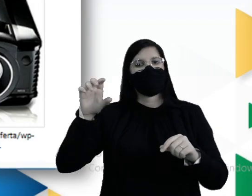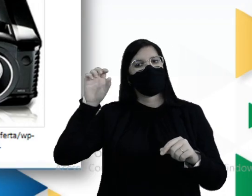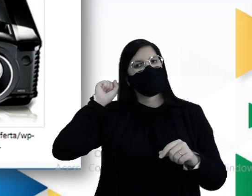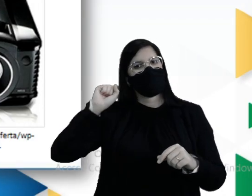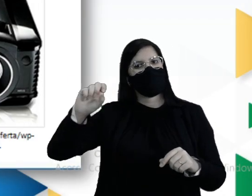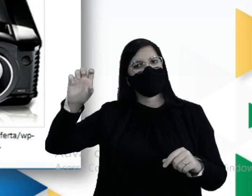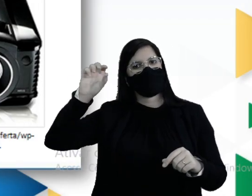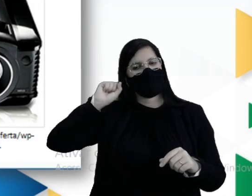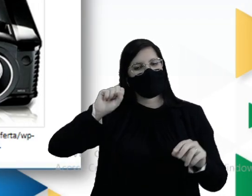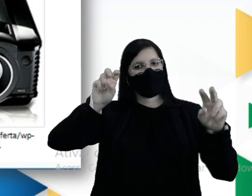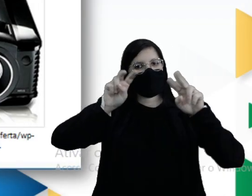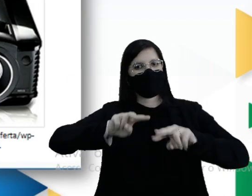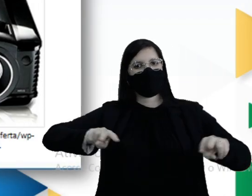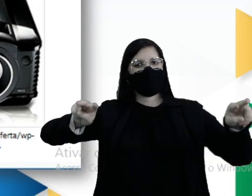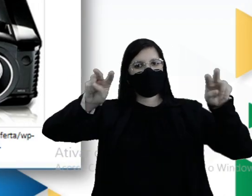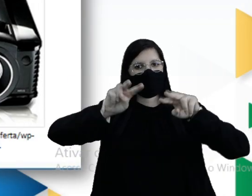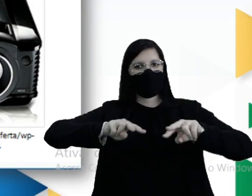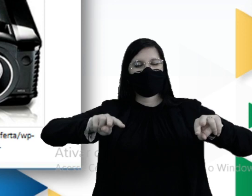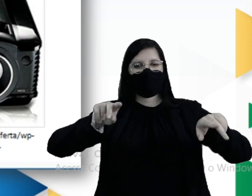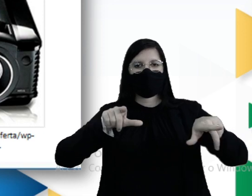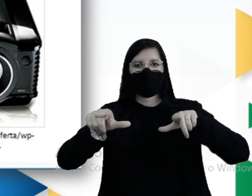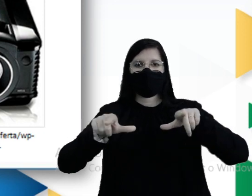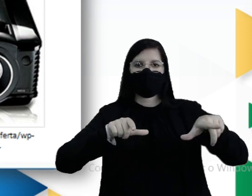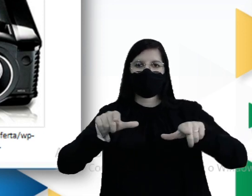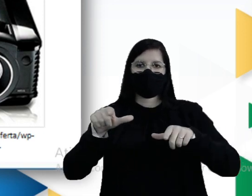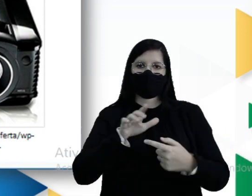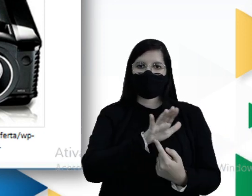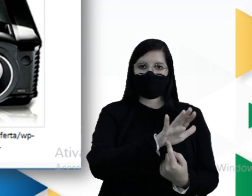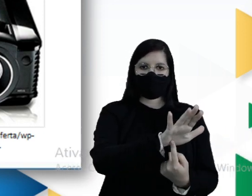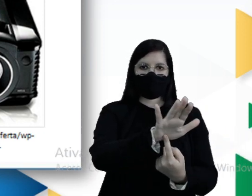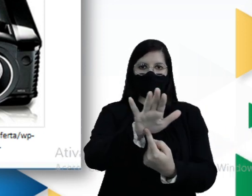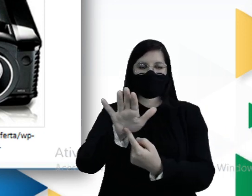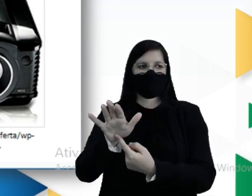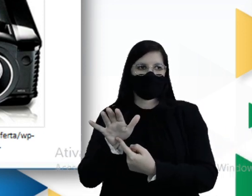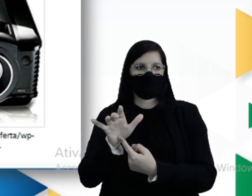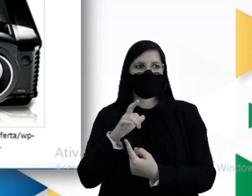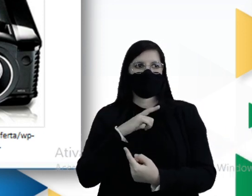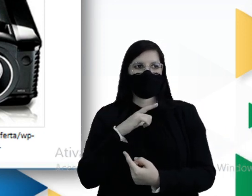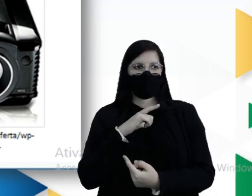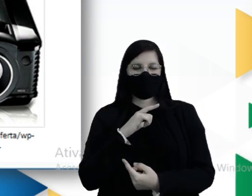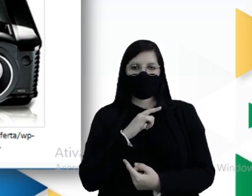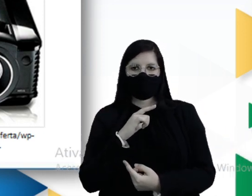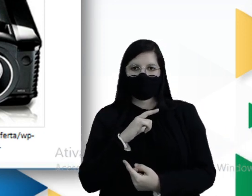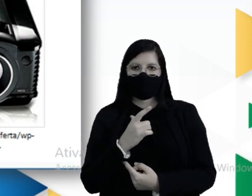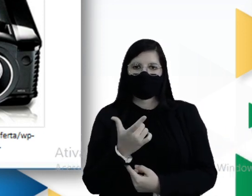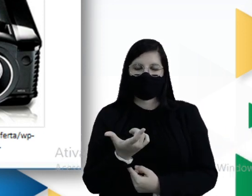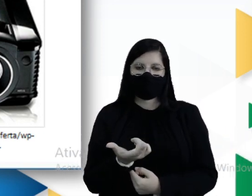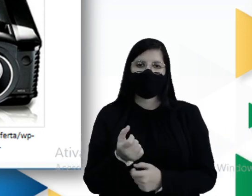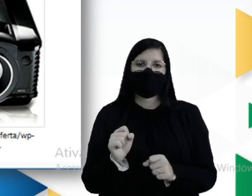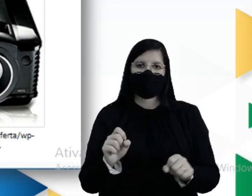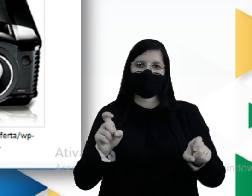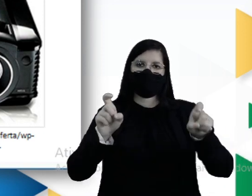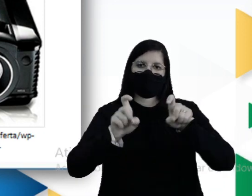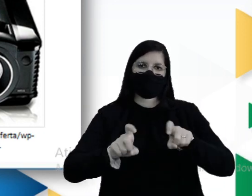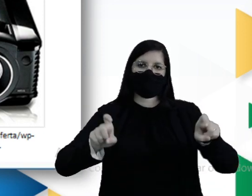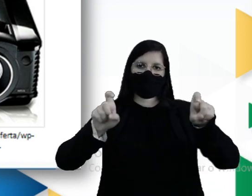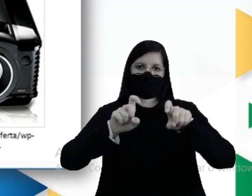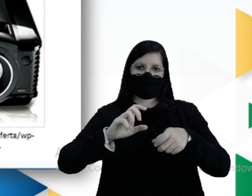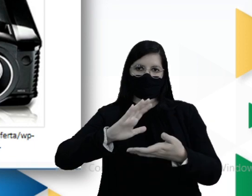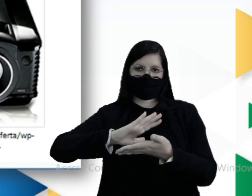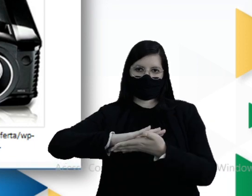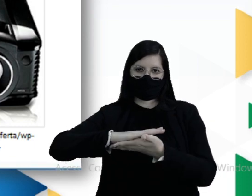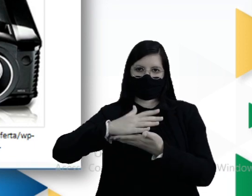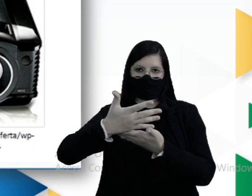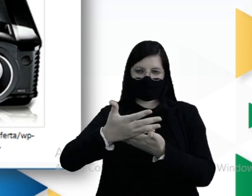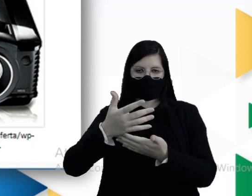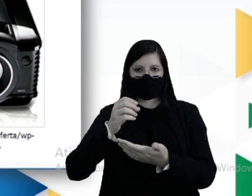audiovisuais. Quando vocês forem apresentar um trabalho, no caso, nós temos aqui, certo? Podemos apresentar no computador,